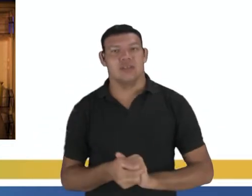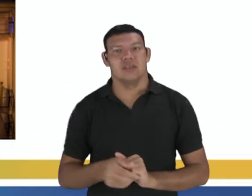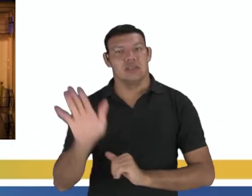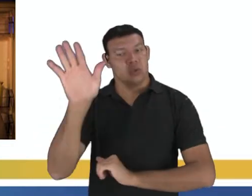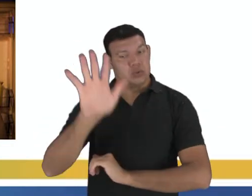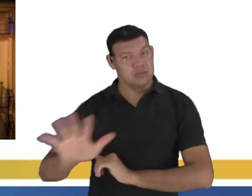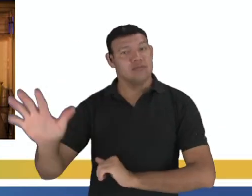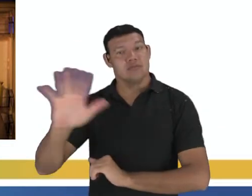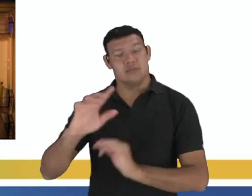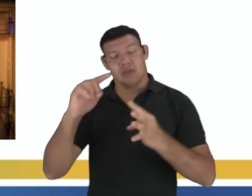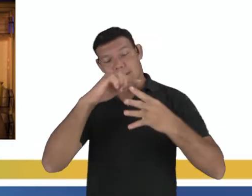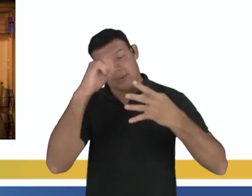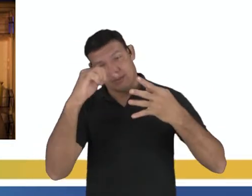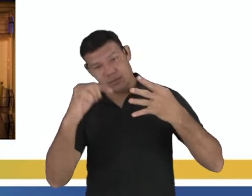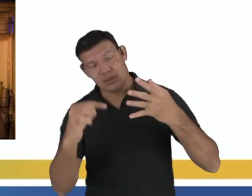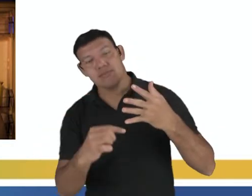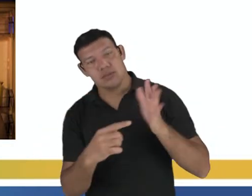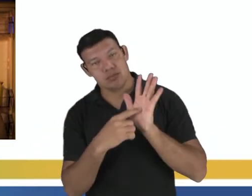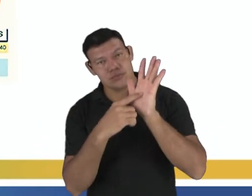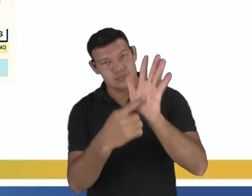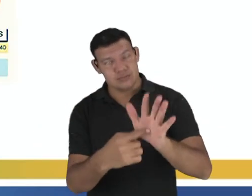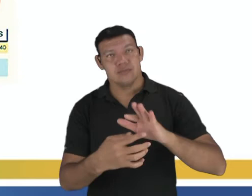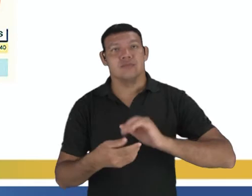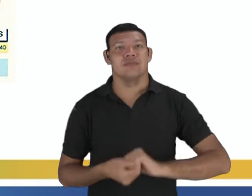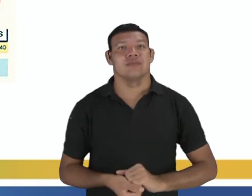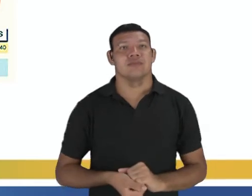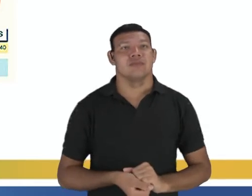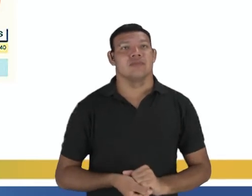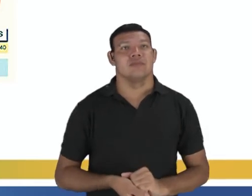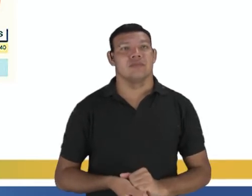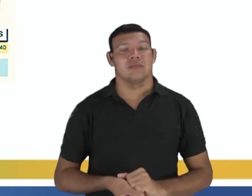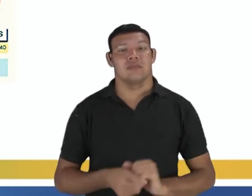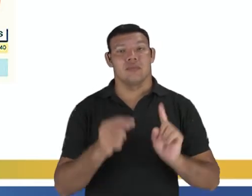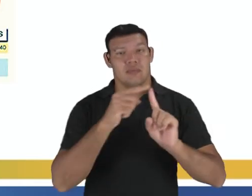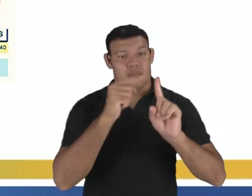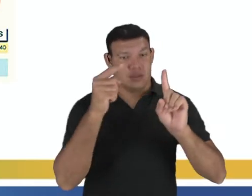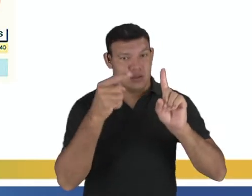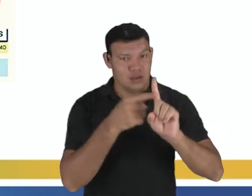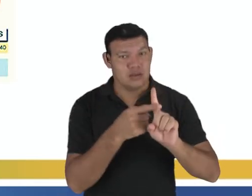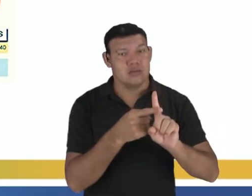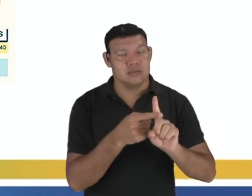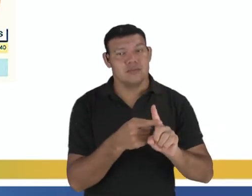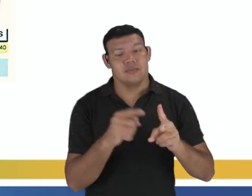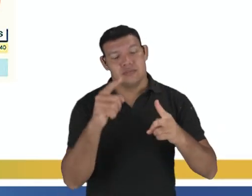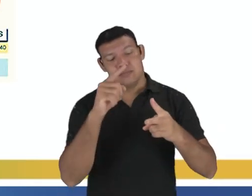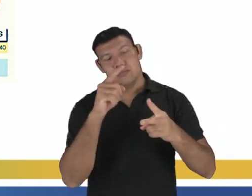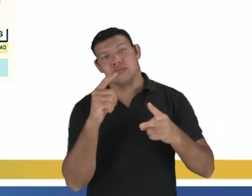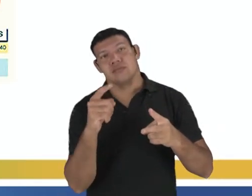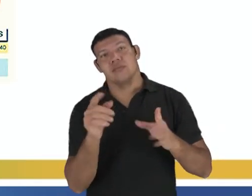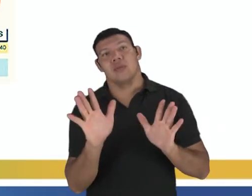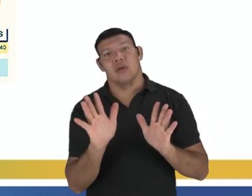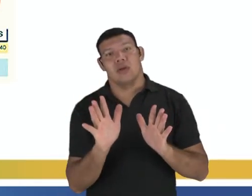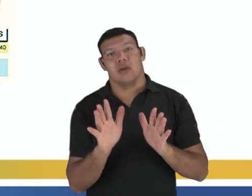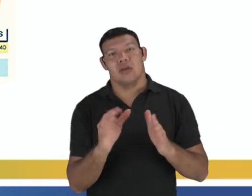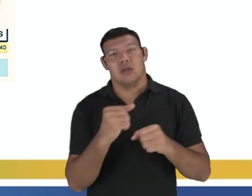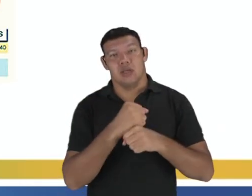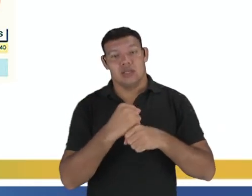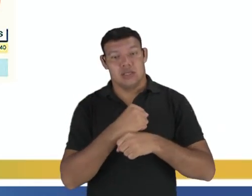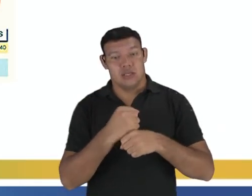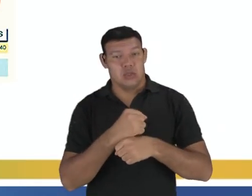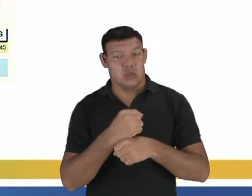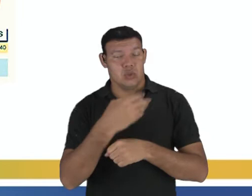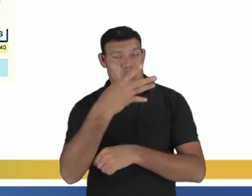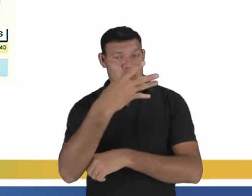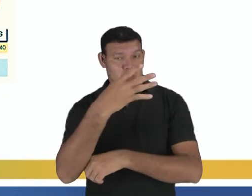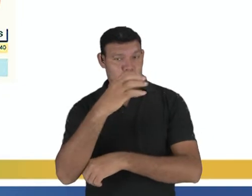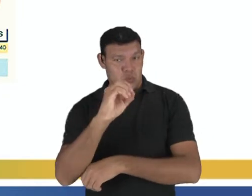mas em geral são esses podem aparecer e a gravidez eu a pode ser dividida né ela tem aí uma duração